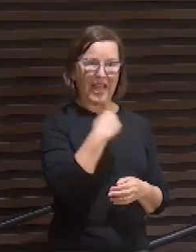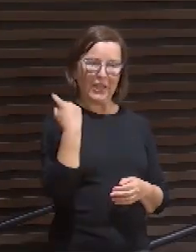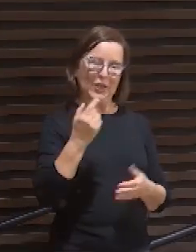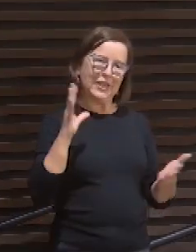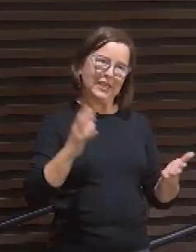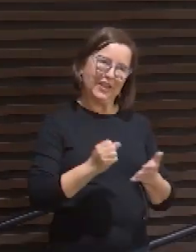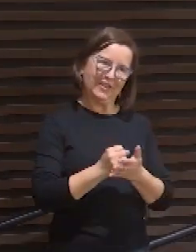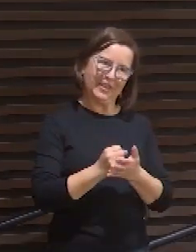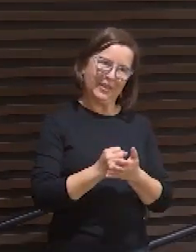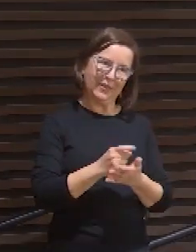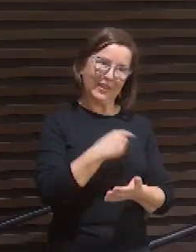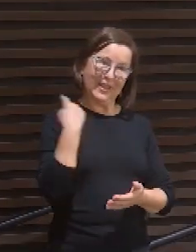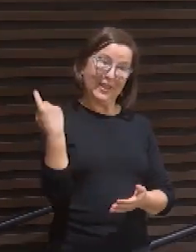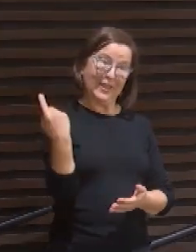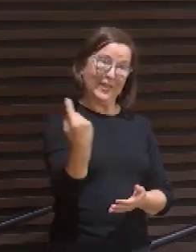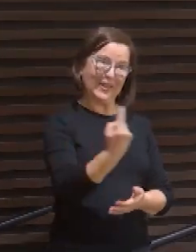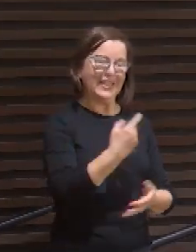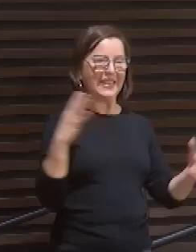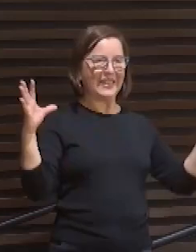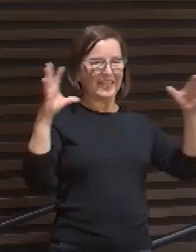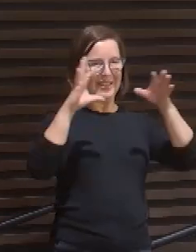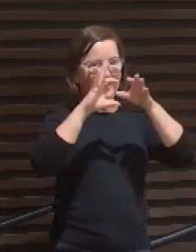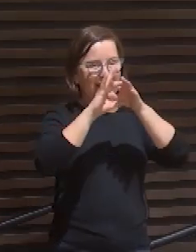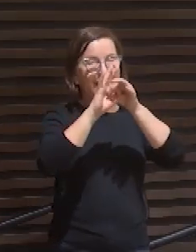e a nossa reconciliação com Deus.